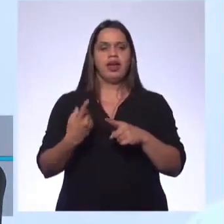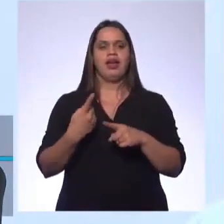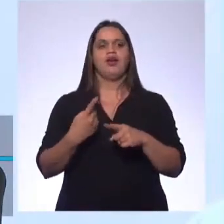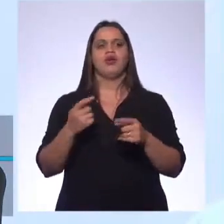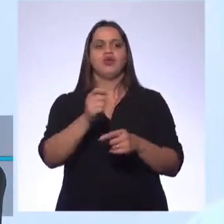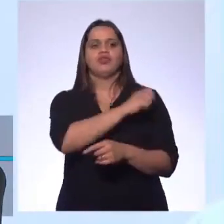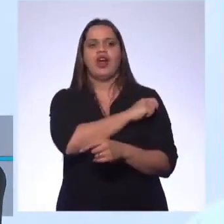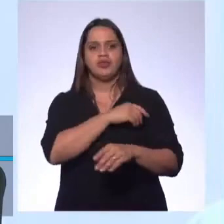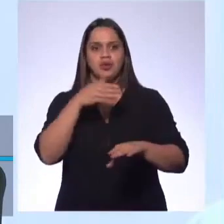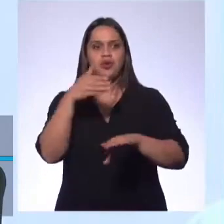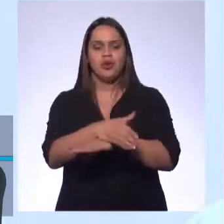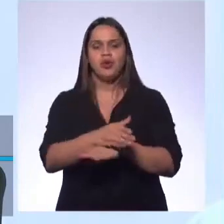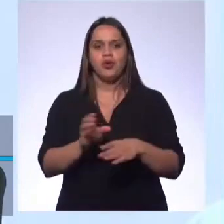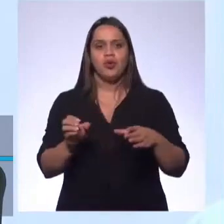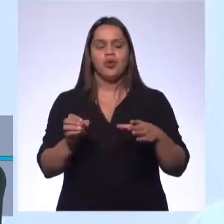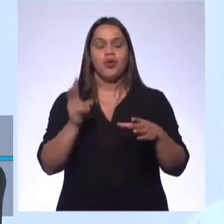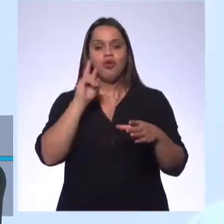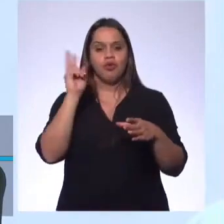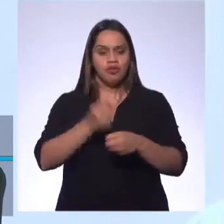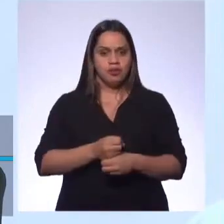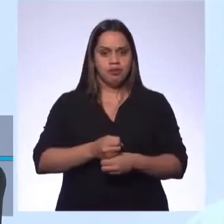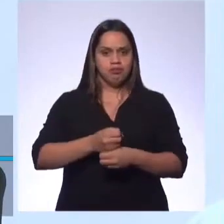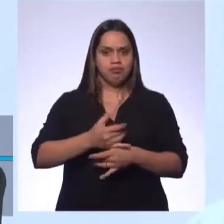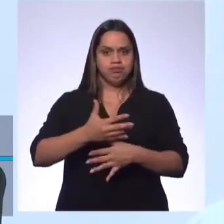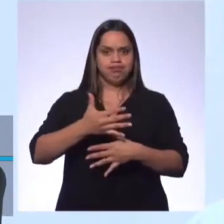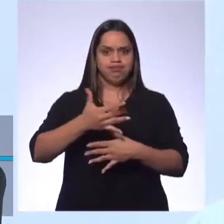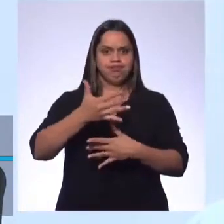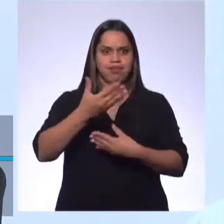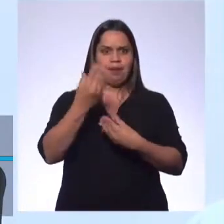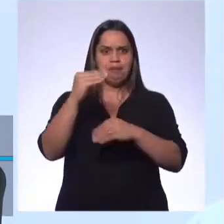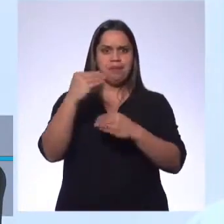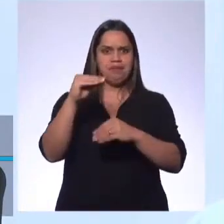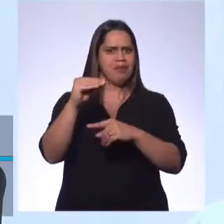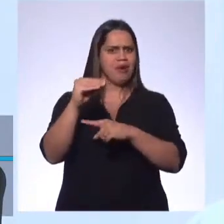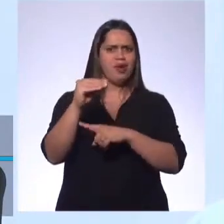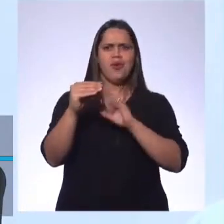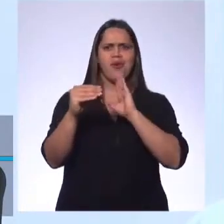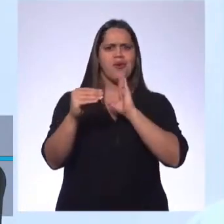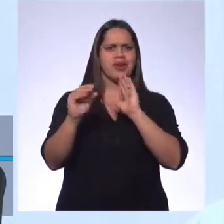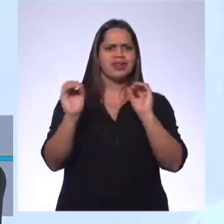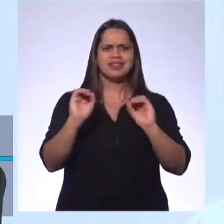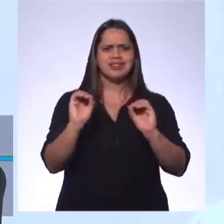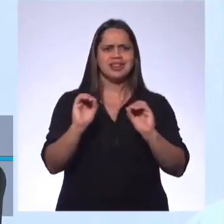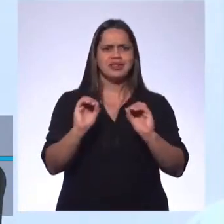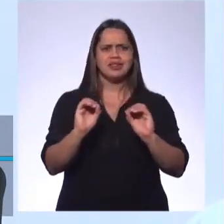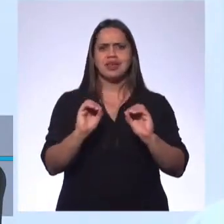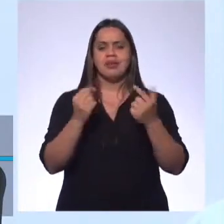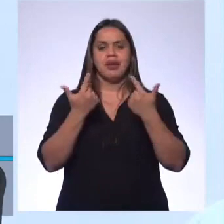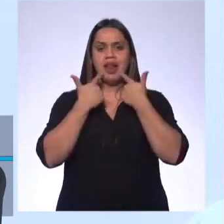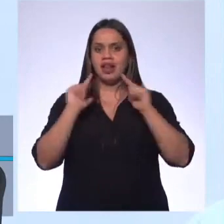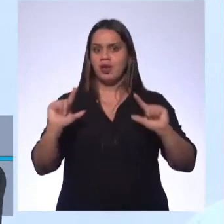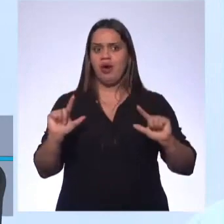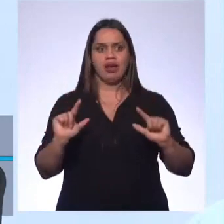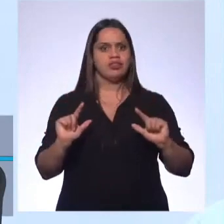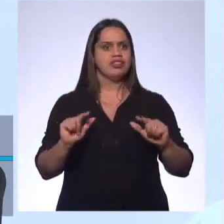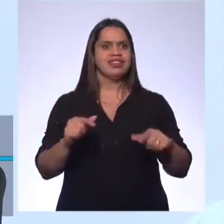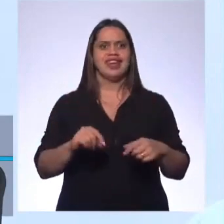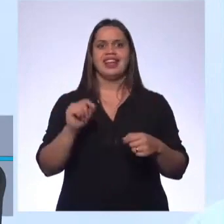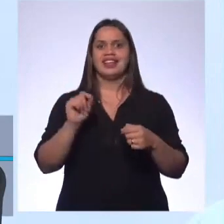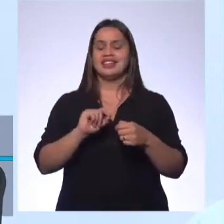Os alunos me colocaram. Quando eu vi aquele monte de imagem, eram os memes, eu nem conhecia direito, não sabia trabalhar com aquela linguagem. E eles falam